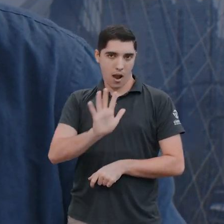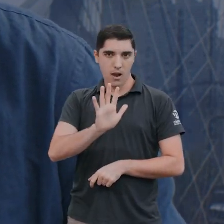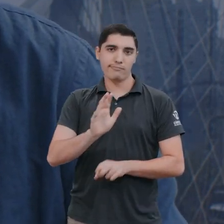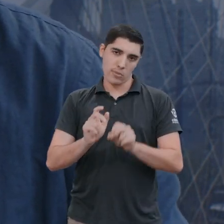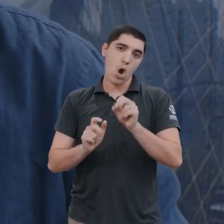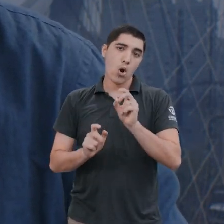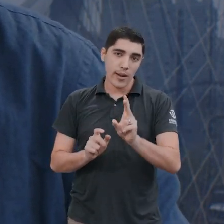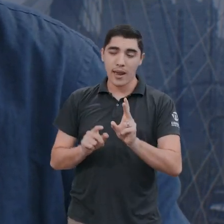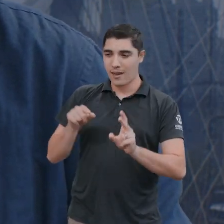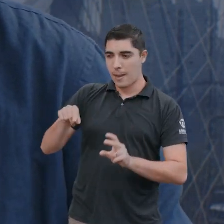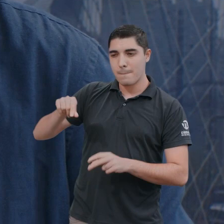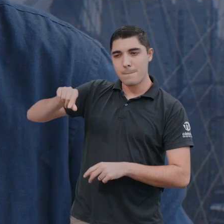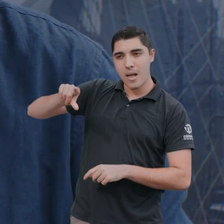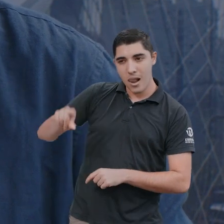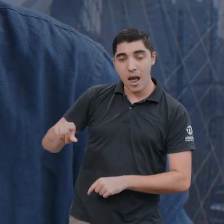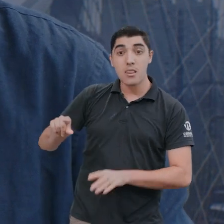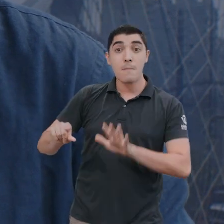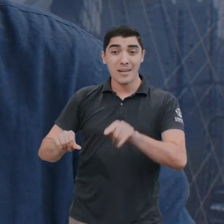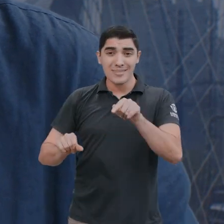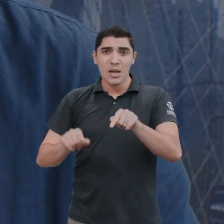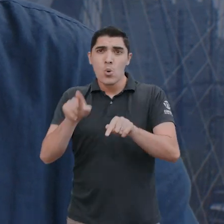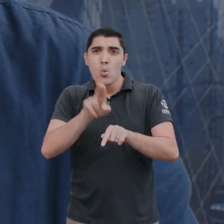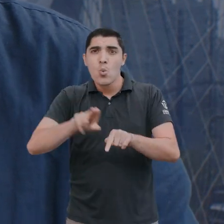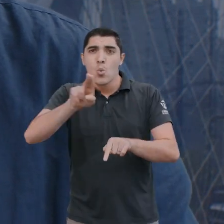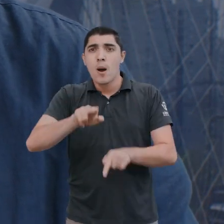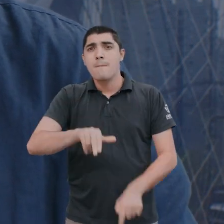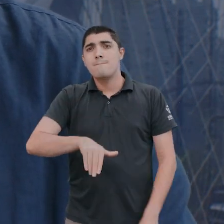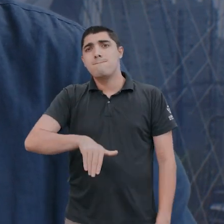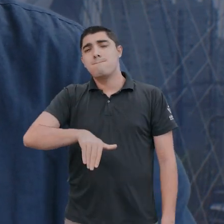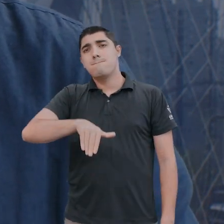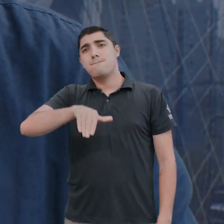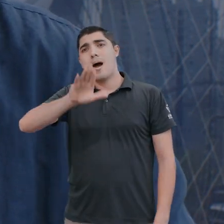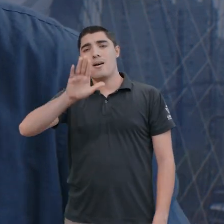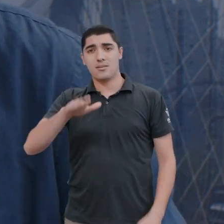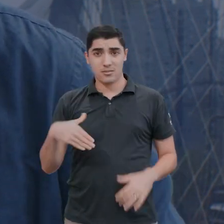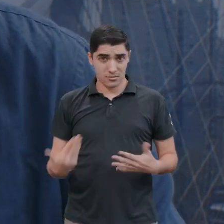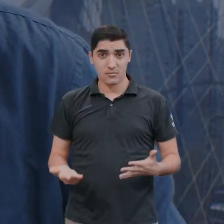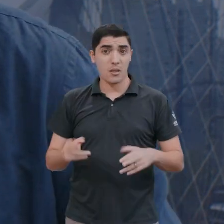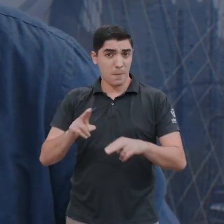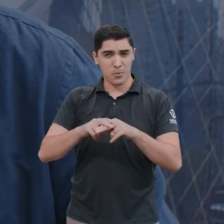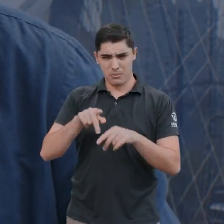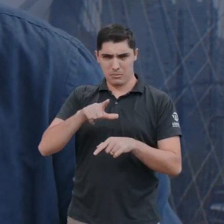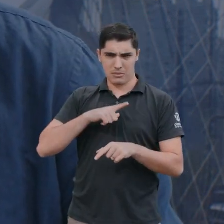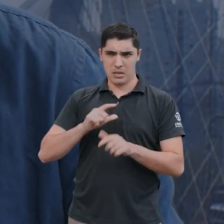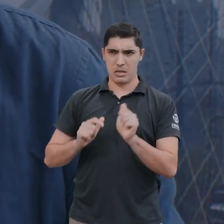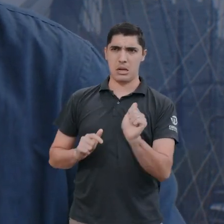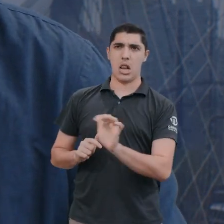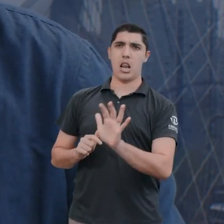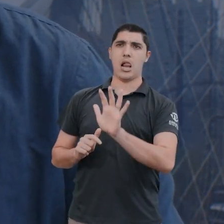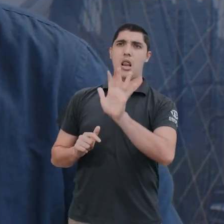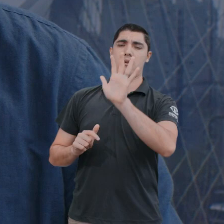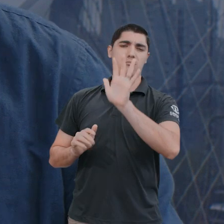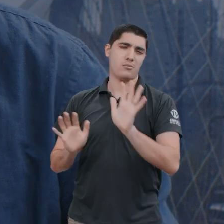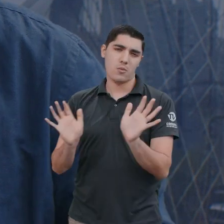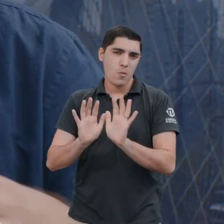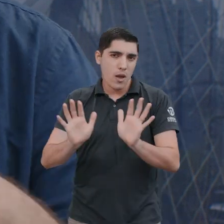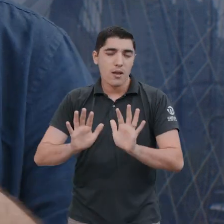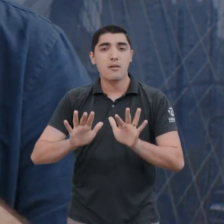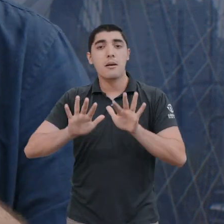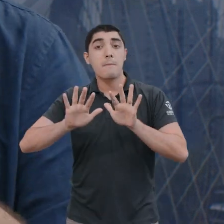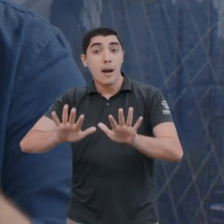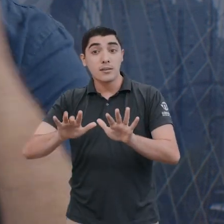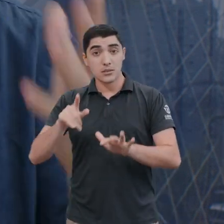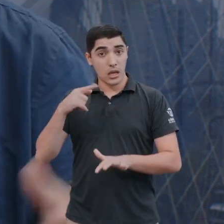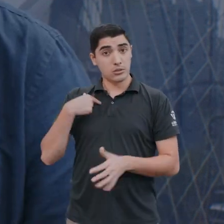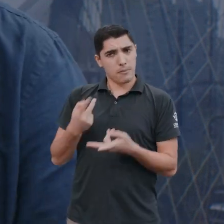slow fashion, mesmo sendo 10 vezes mais cara do que uma roupa de fast fashion, se chegar a isso, porque não chega a isso, né? Isso já